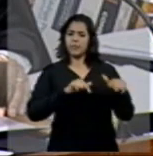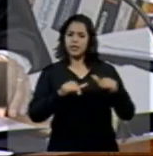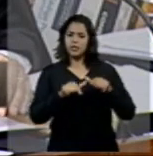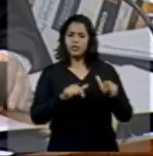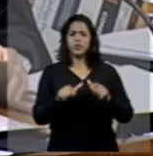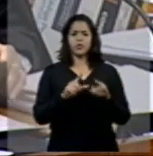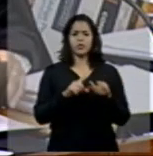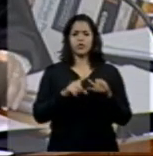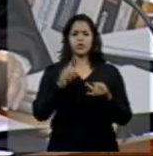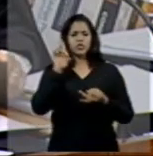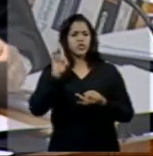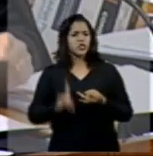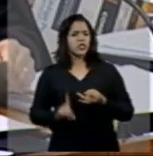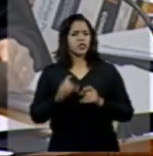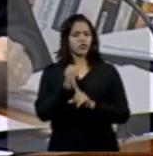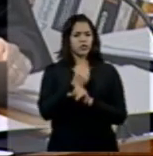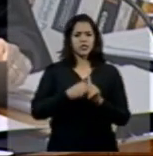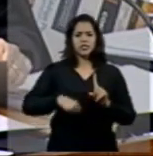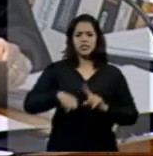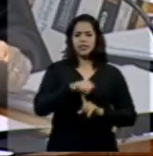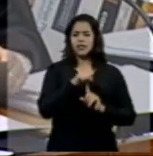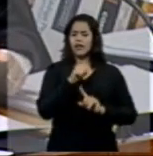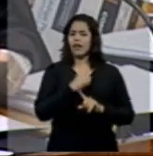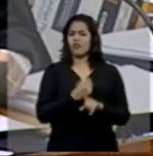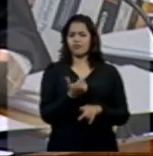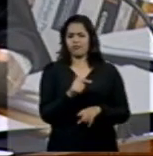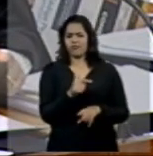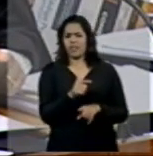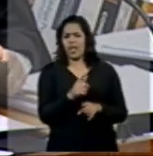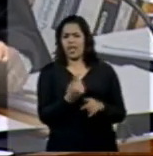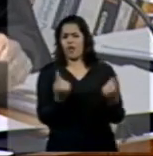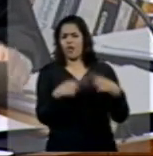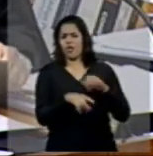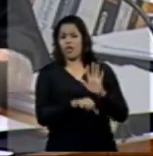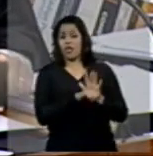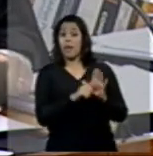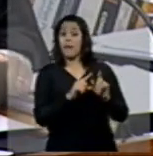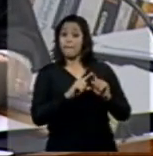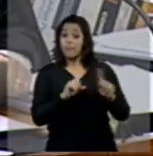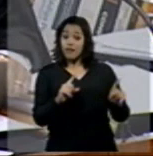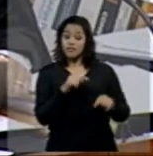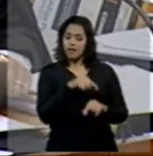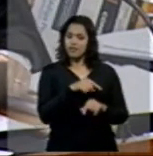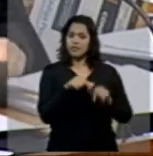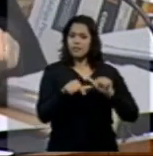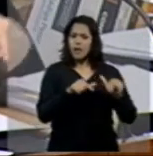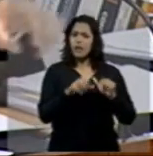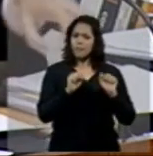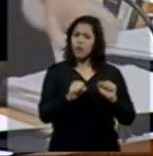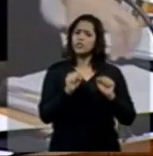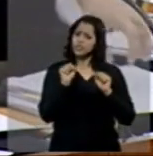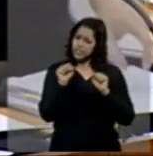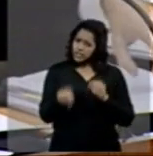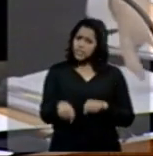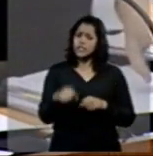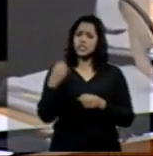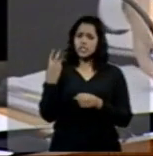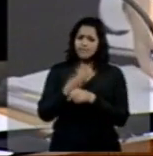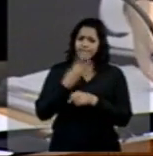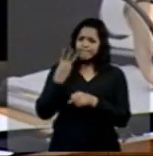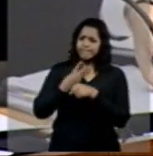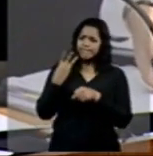sociais, sem que haja abuso, sem que haja fraude, mas elas podem ser terceirizadas